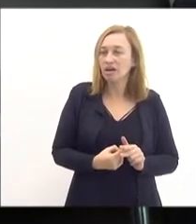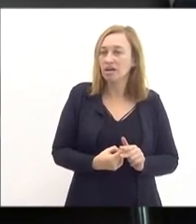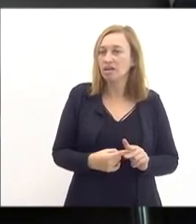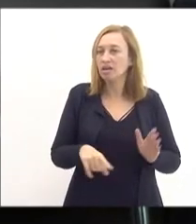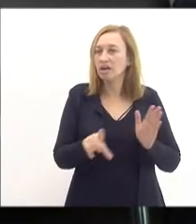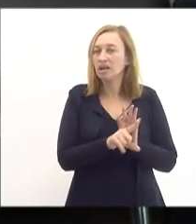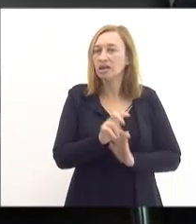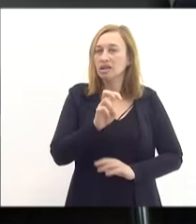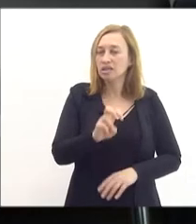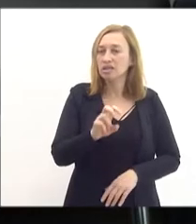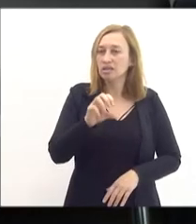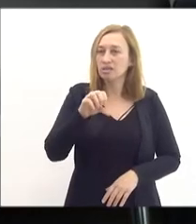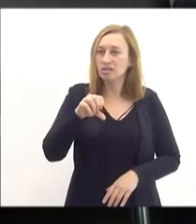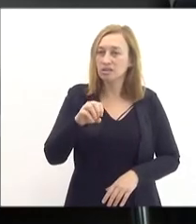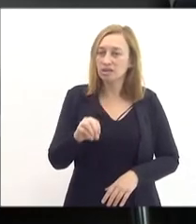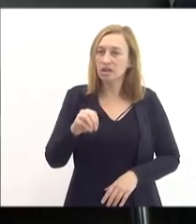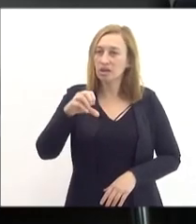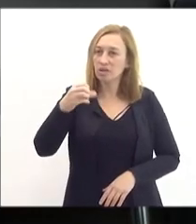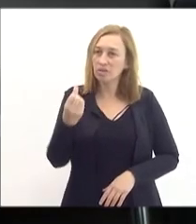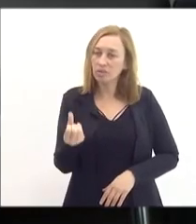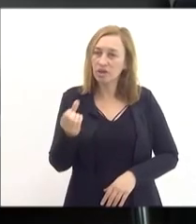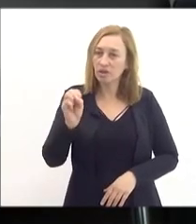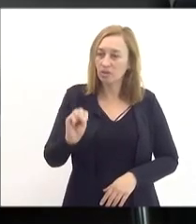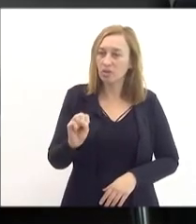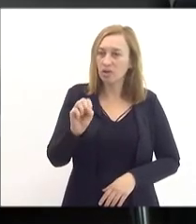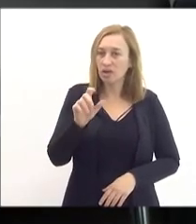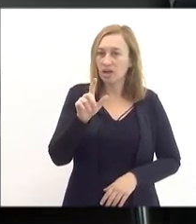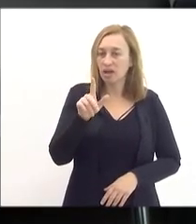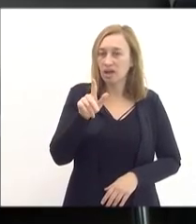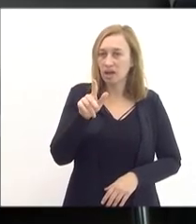Lei 5068 do FGP.